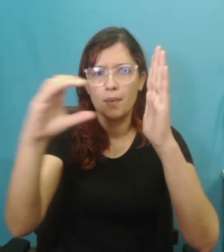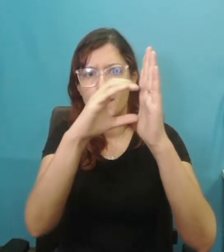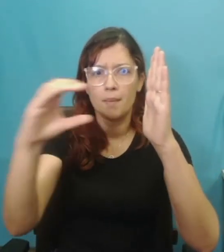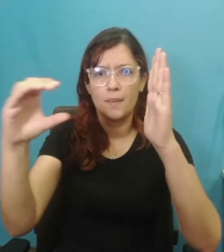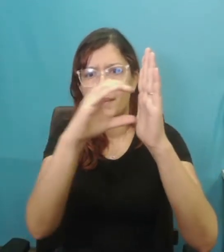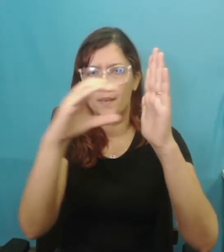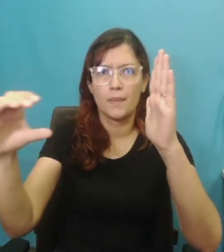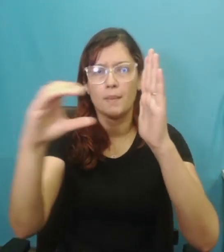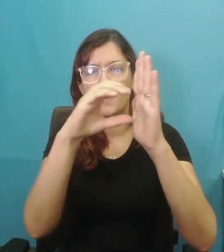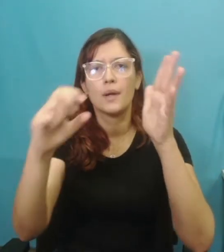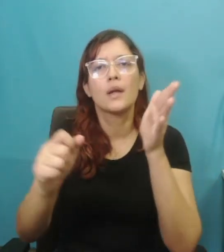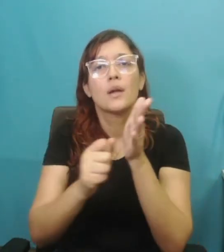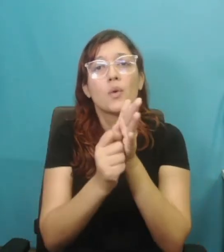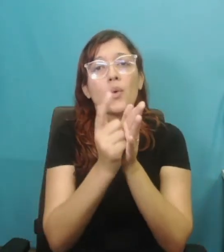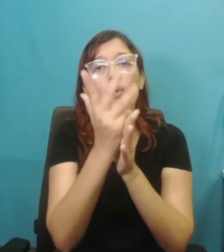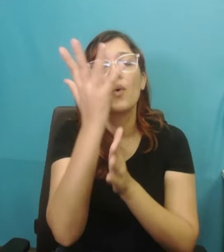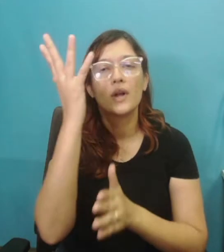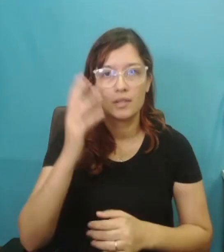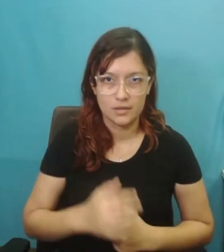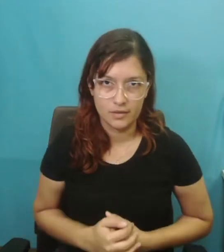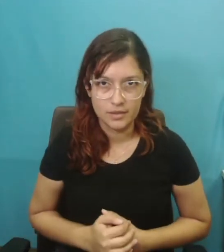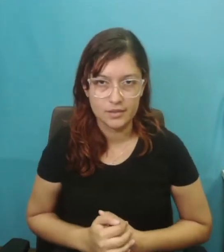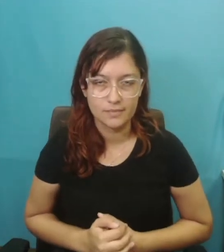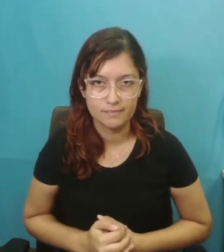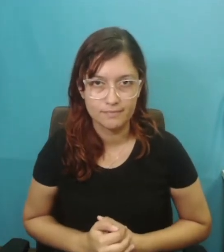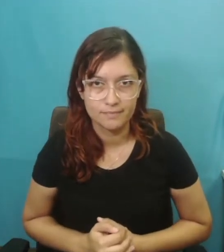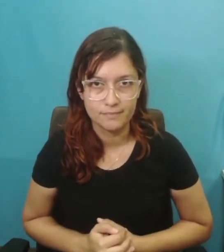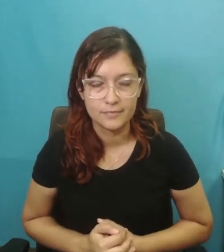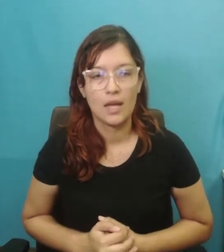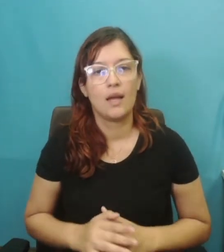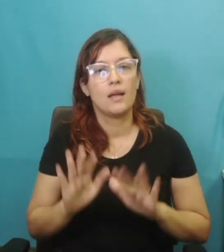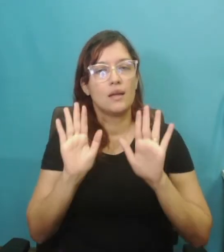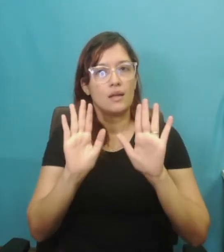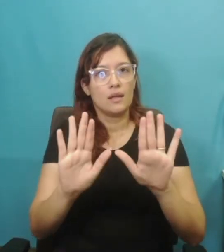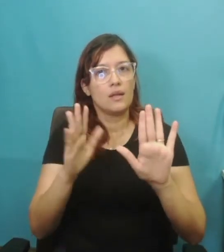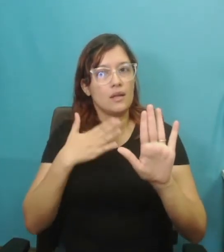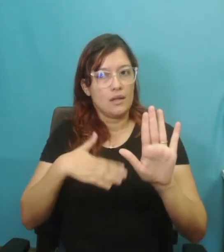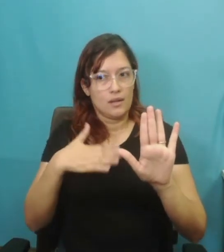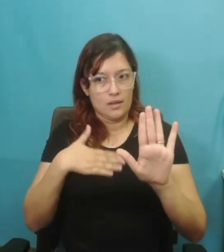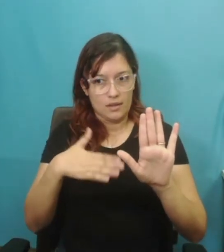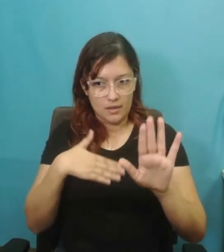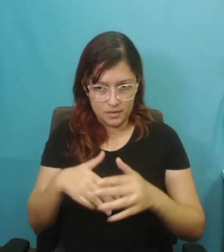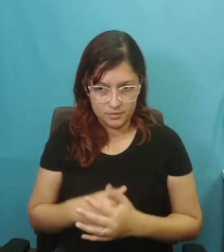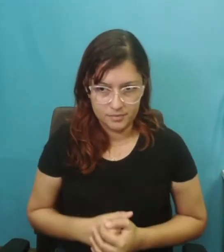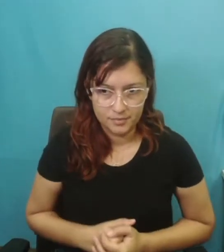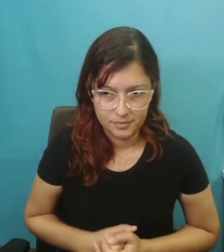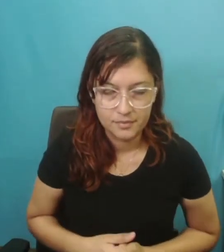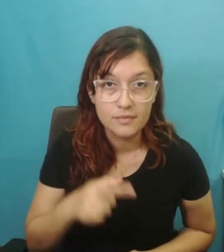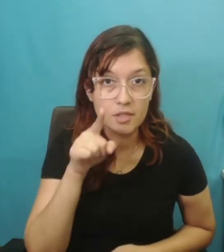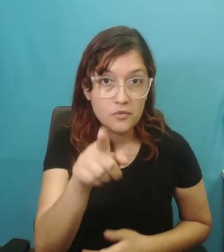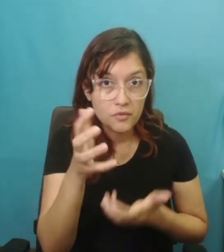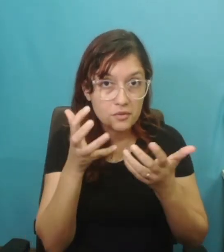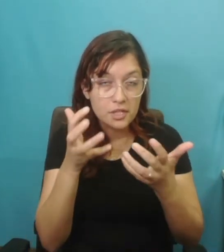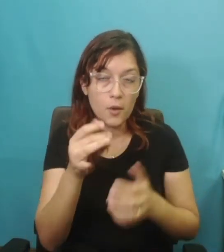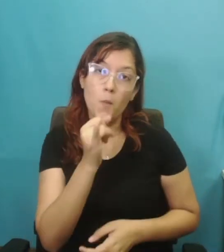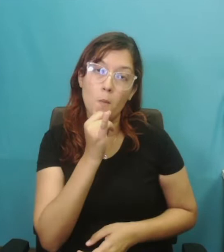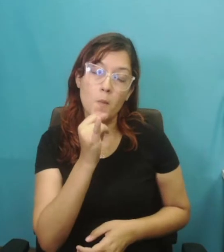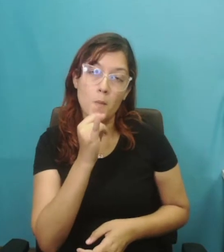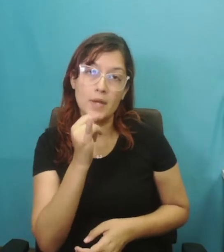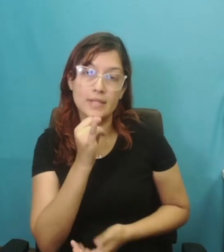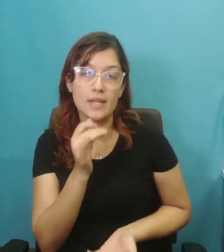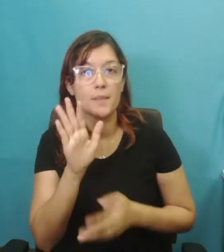Então, eu vou encontrar este período, que significa quantas vezes ele vai fazer esse movimento.